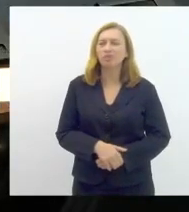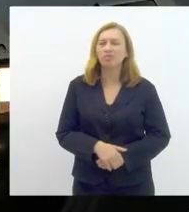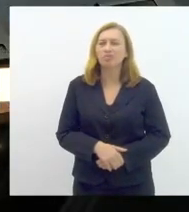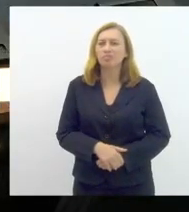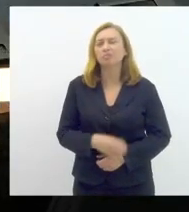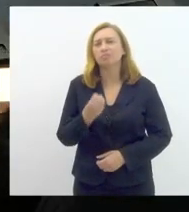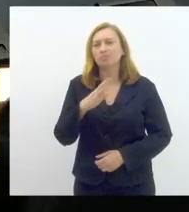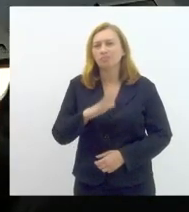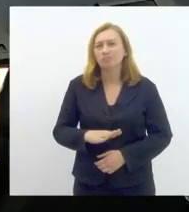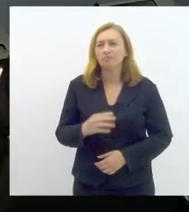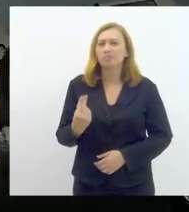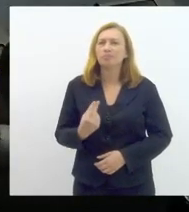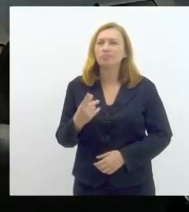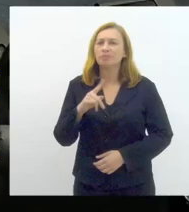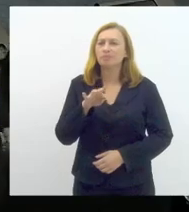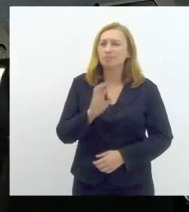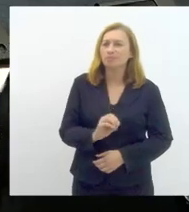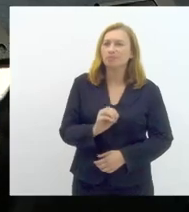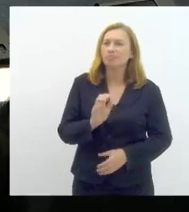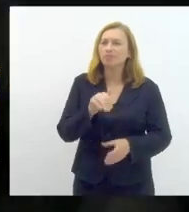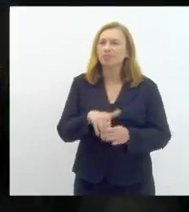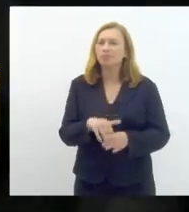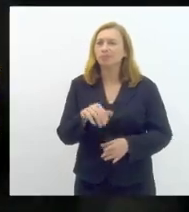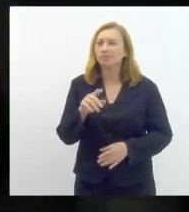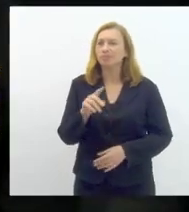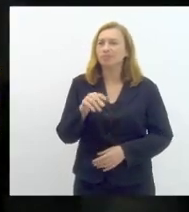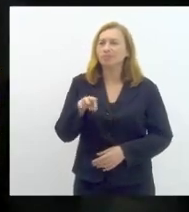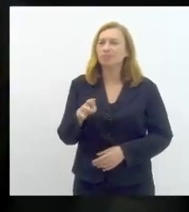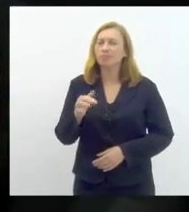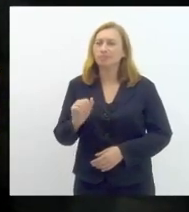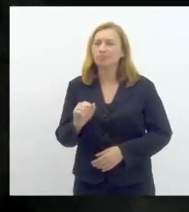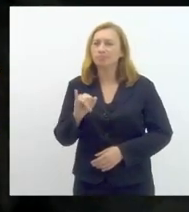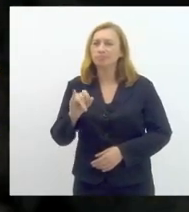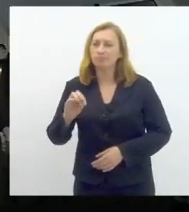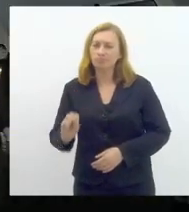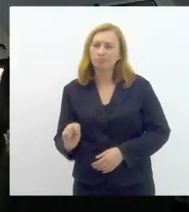Boa tarde, meu nome é Pedro Henrique e eu voto na Maria Inês de Tanguá.